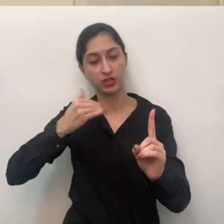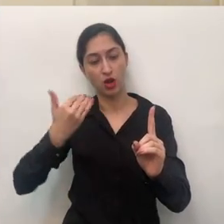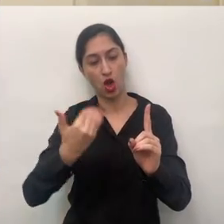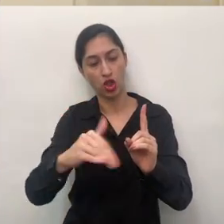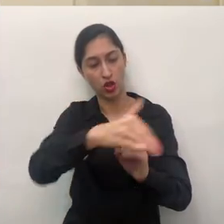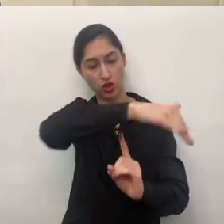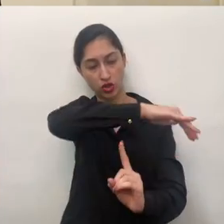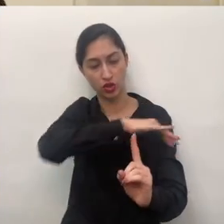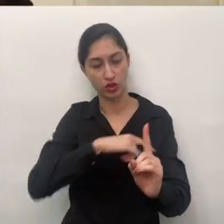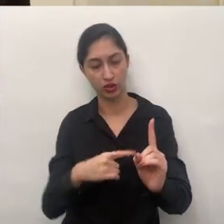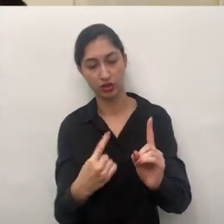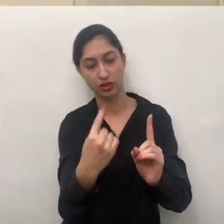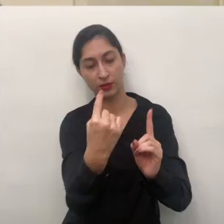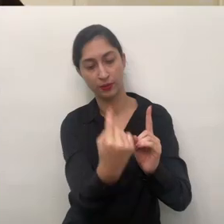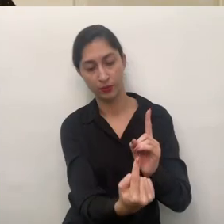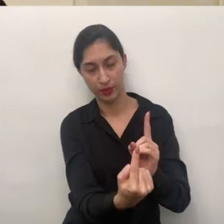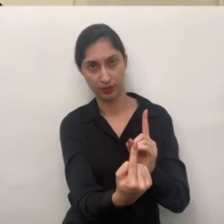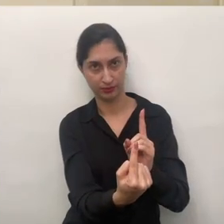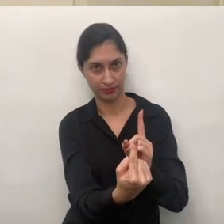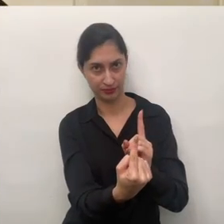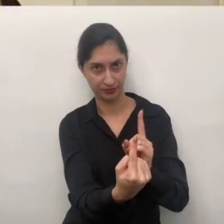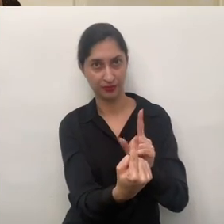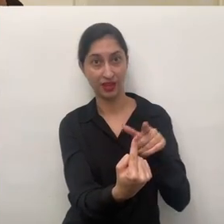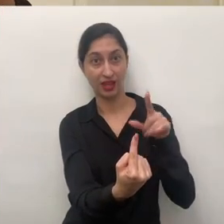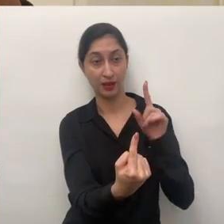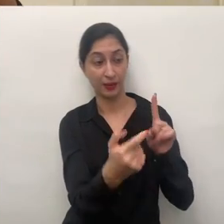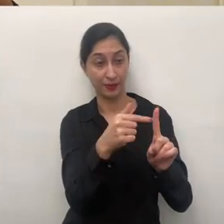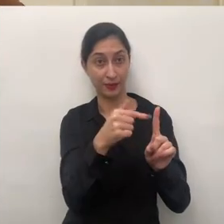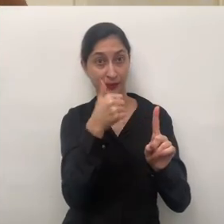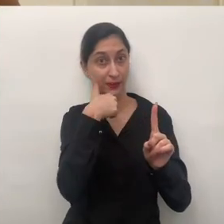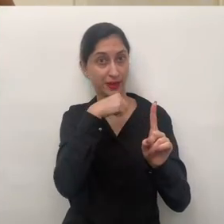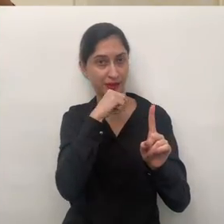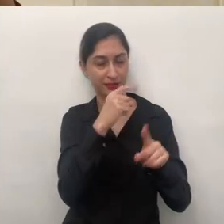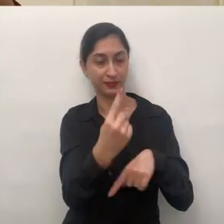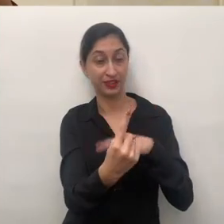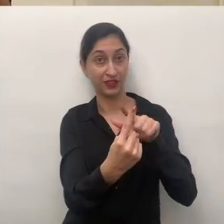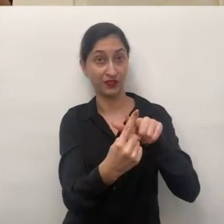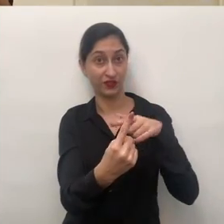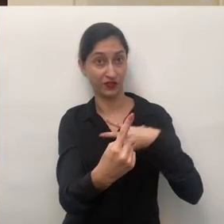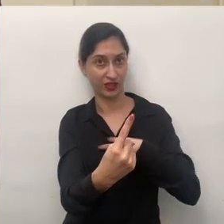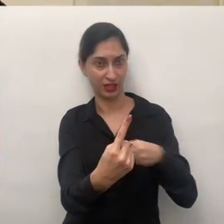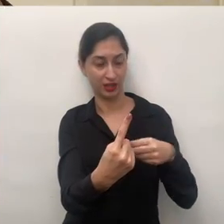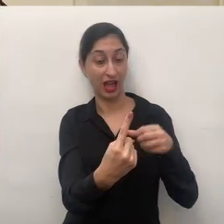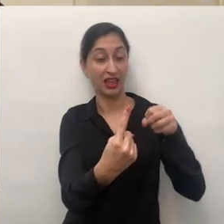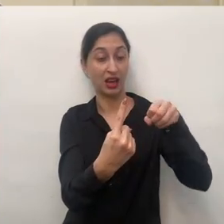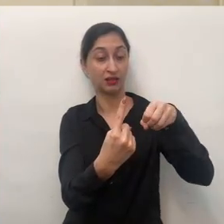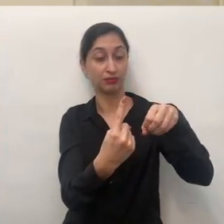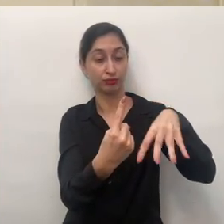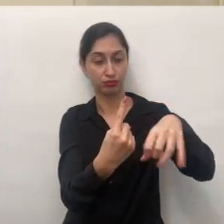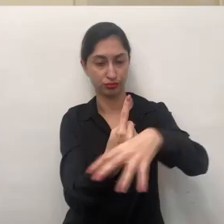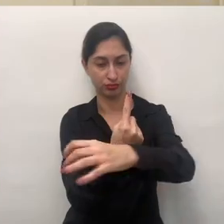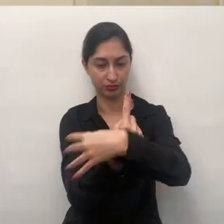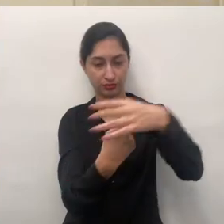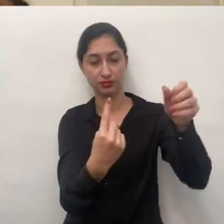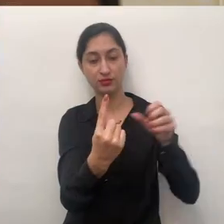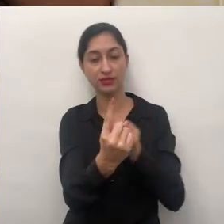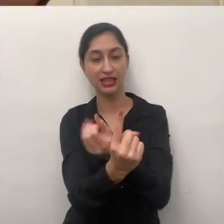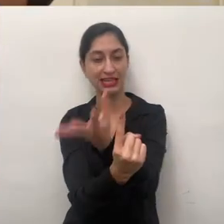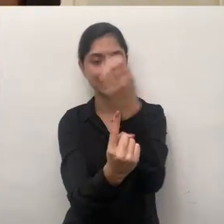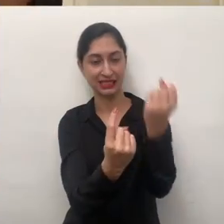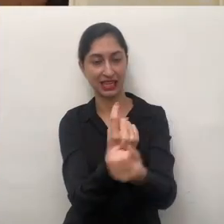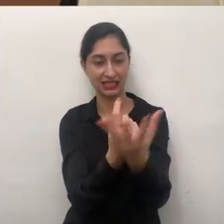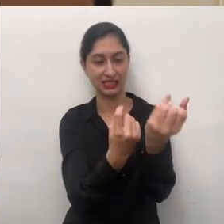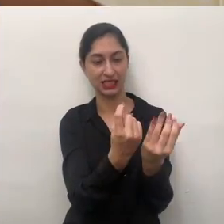e deixa uma. Então vira mãe e filha. Depois ao redor da filha nascem várias, você corta, então